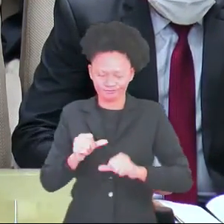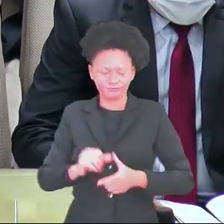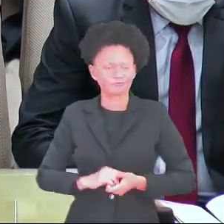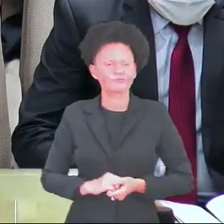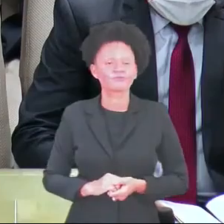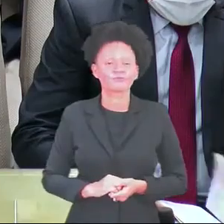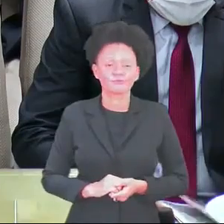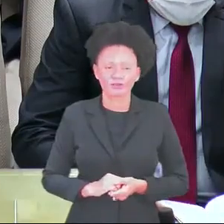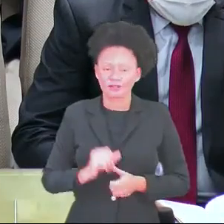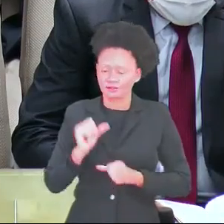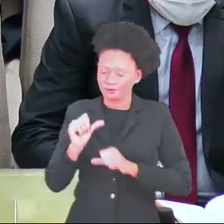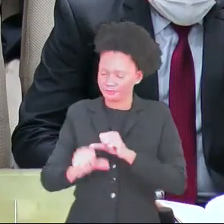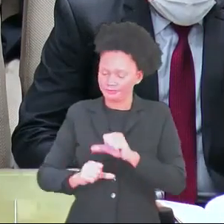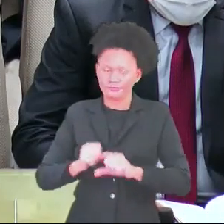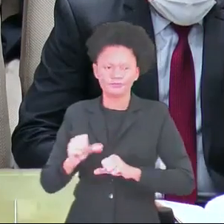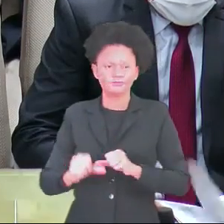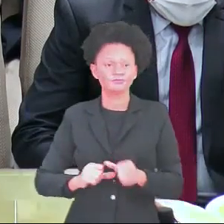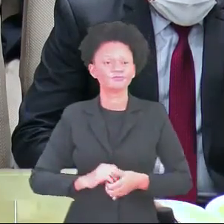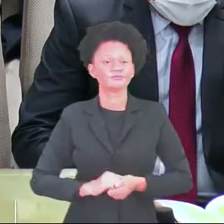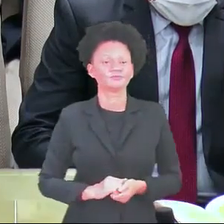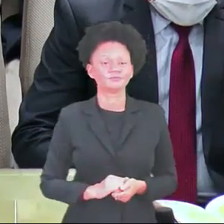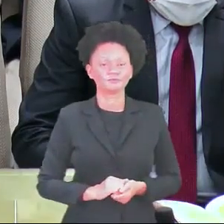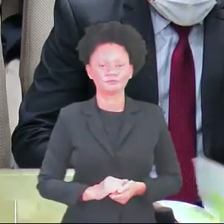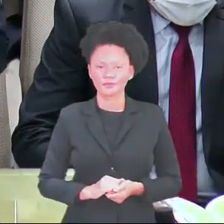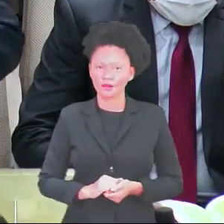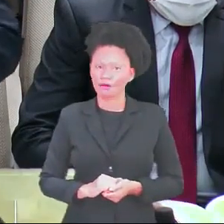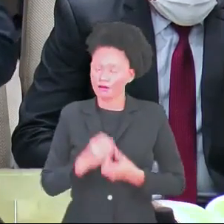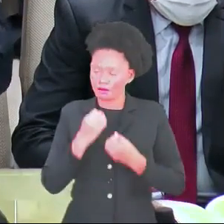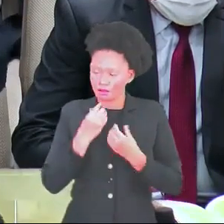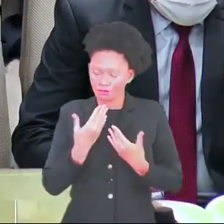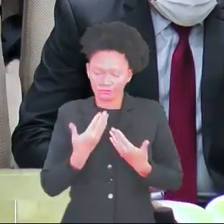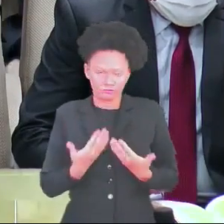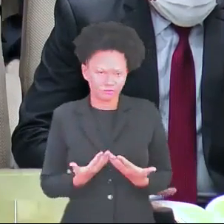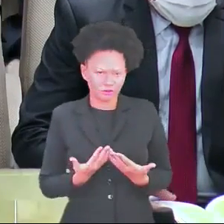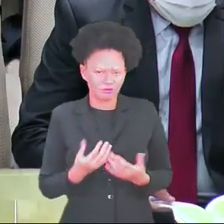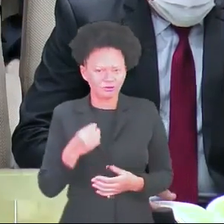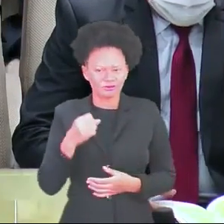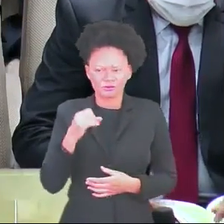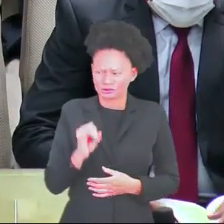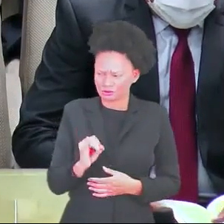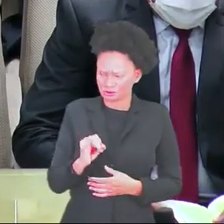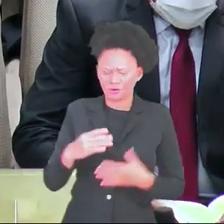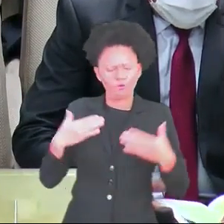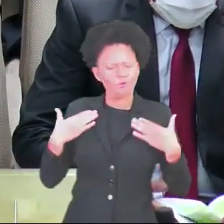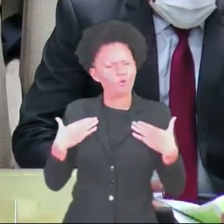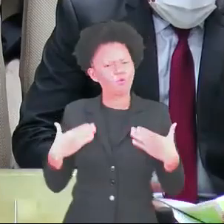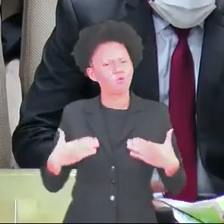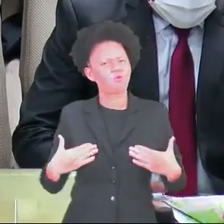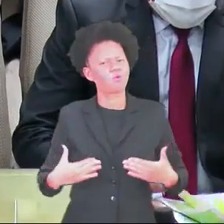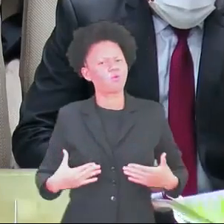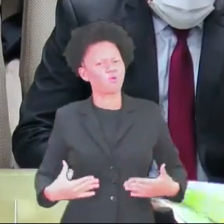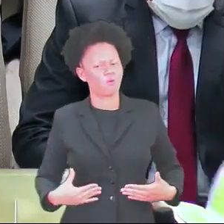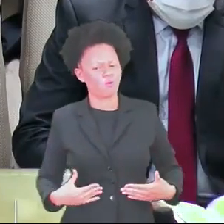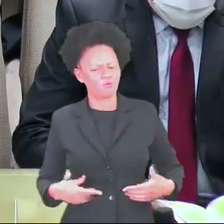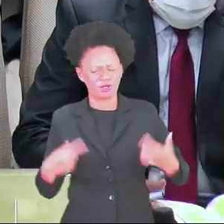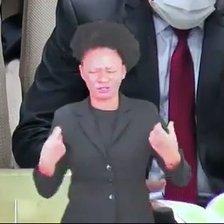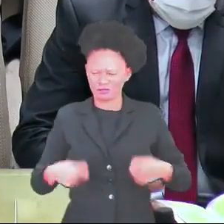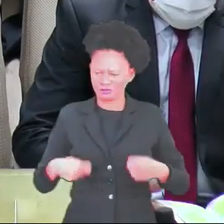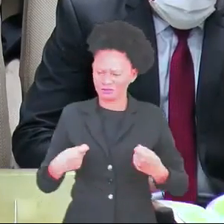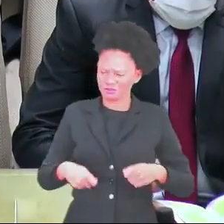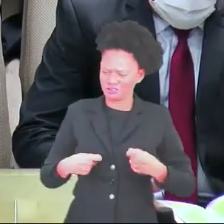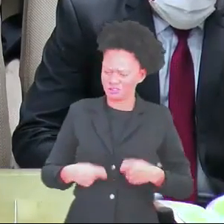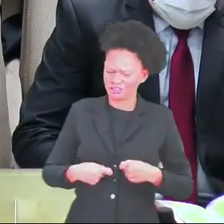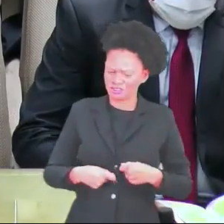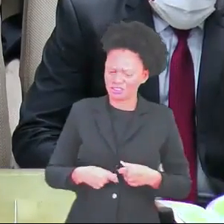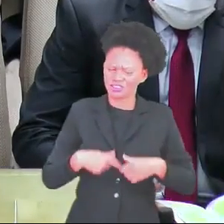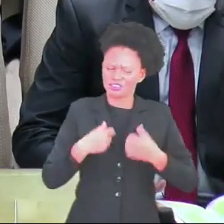Transformada. Transformada. Bom, se o nosso corpo precisa de disciplina, se a